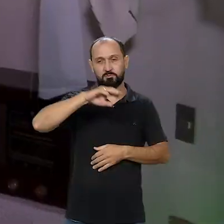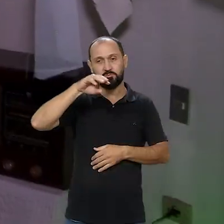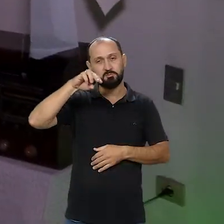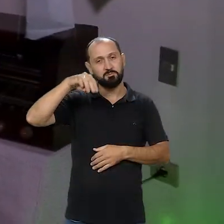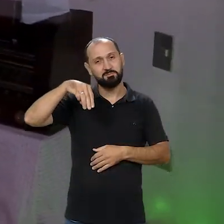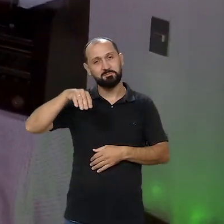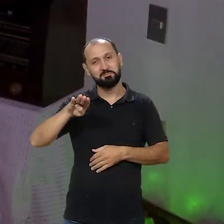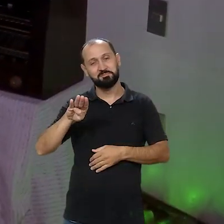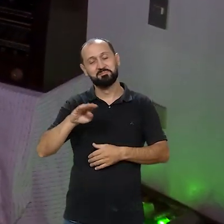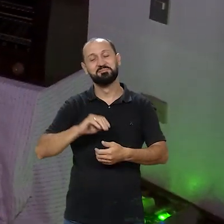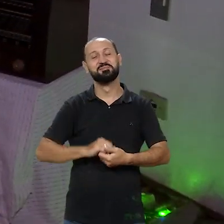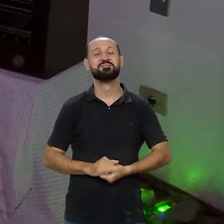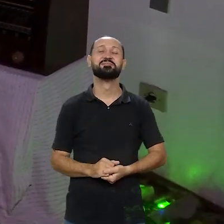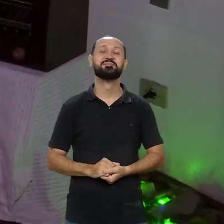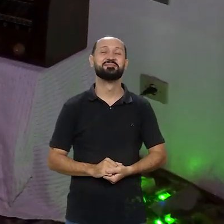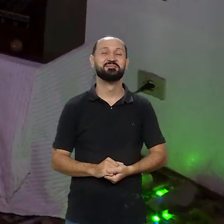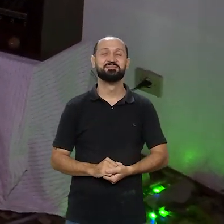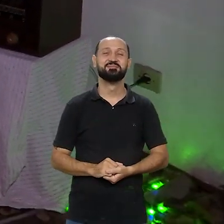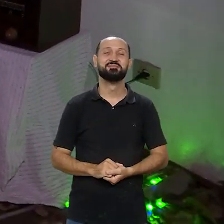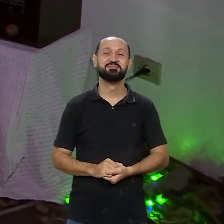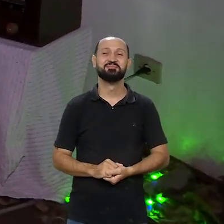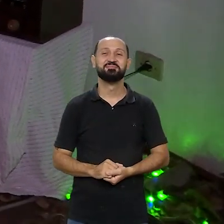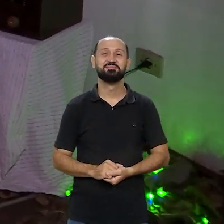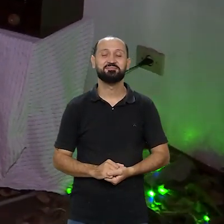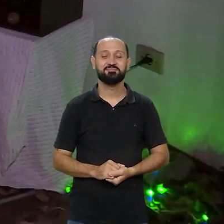universo manuelino.